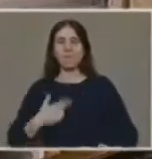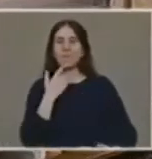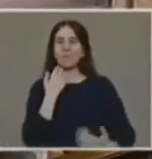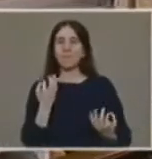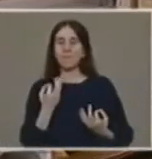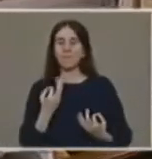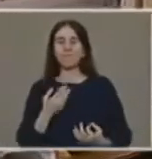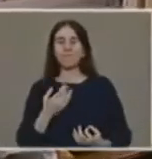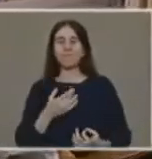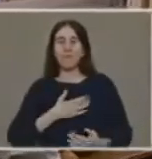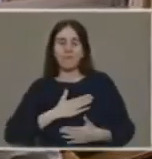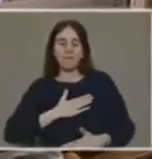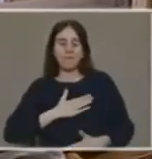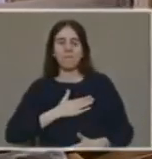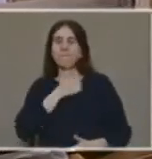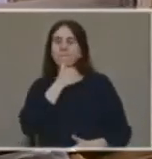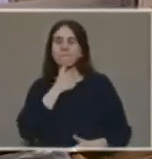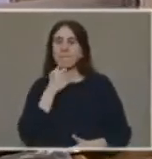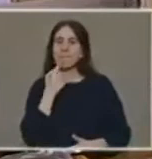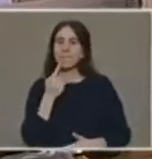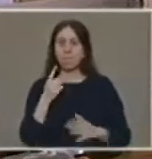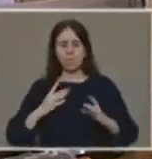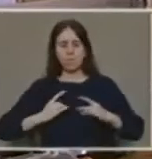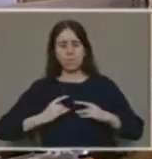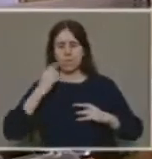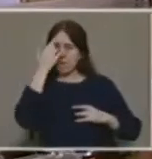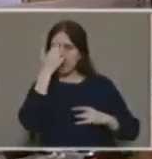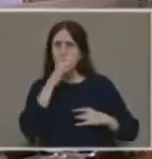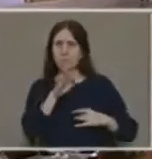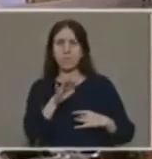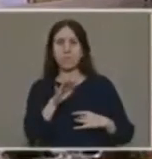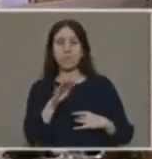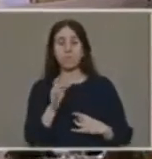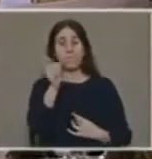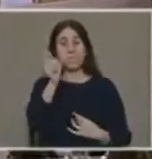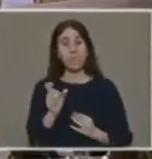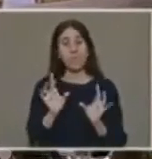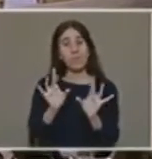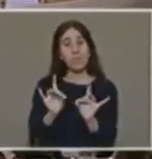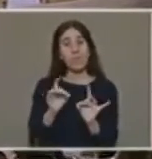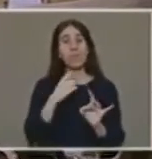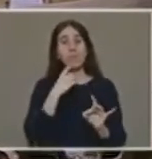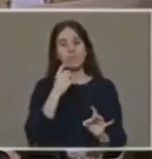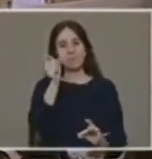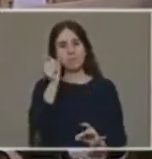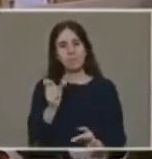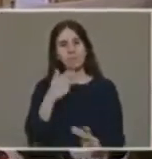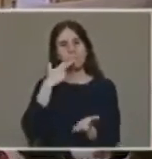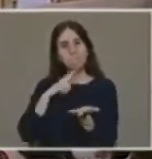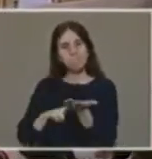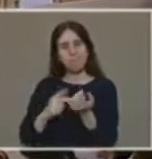sua paixão, e diz: tocai-me. Tocar em alguém significa que o outro se tornou